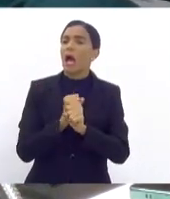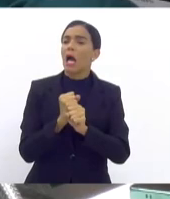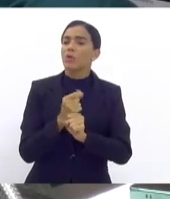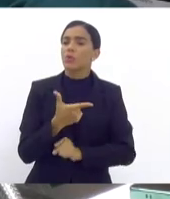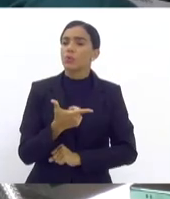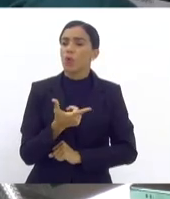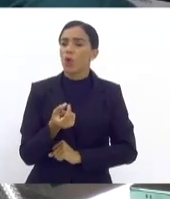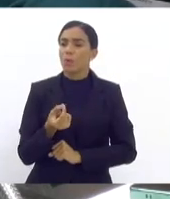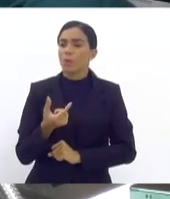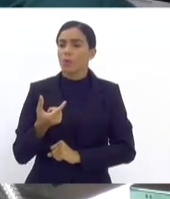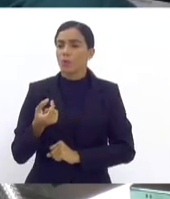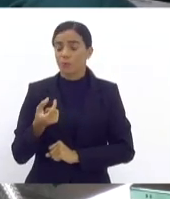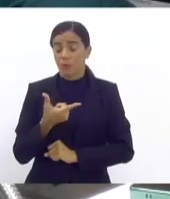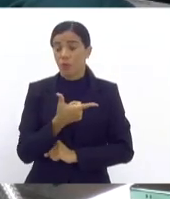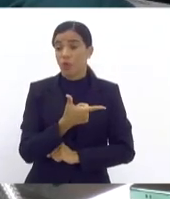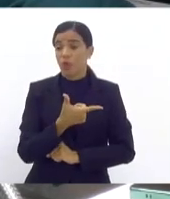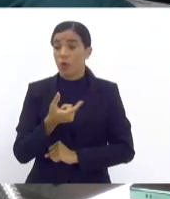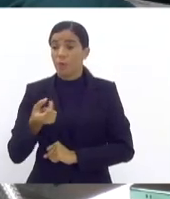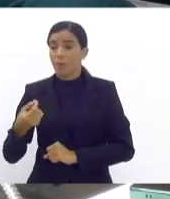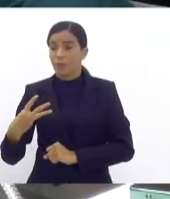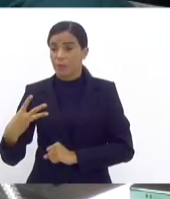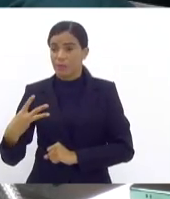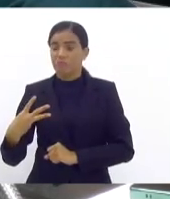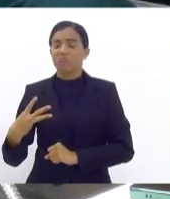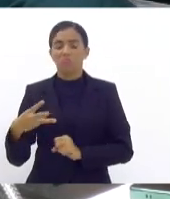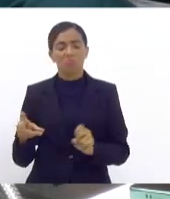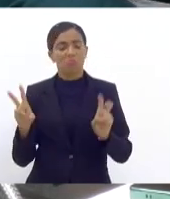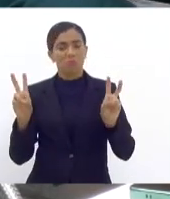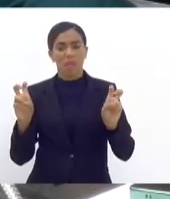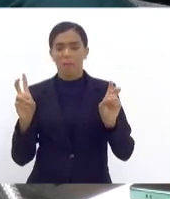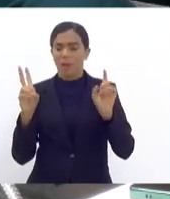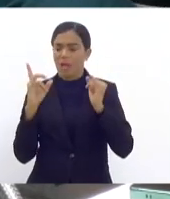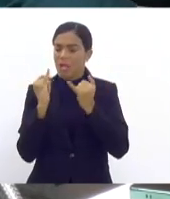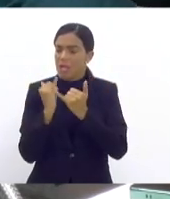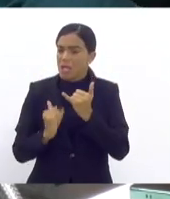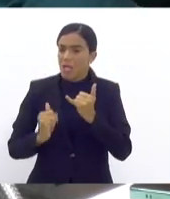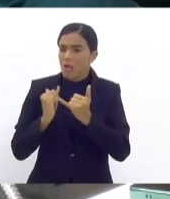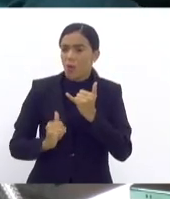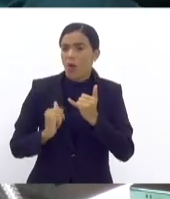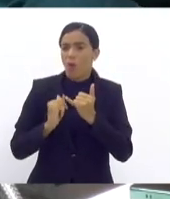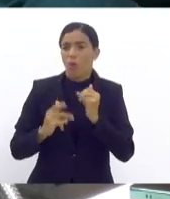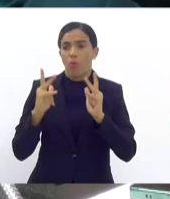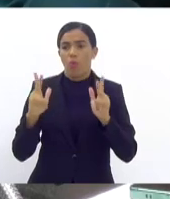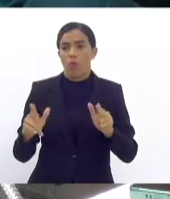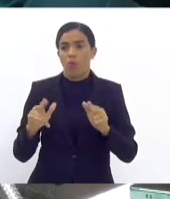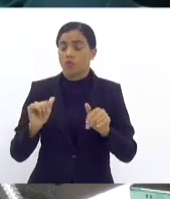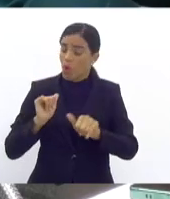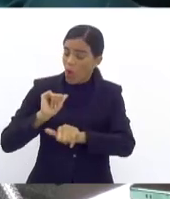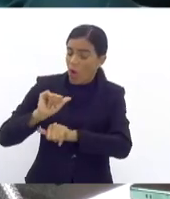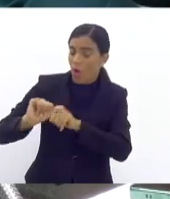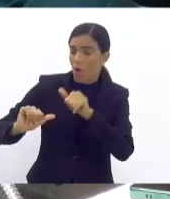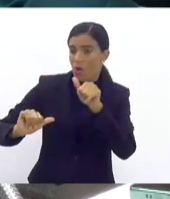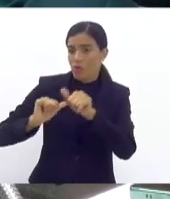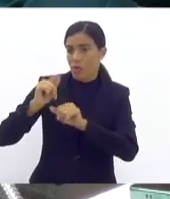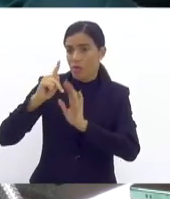2003, trata exatamente do mesmo tema, então eu estou alterando o projeto de lei para